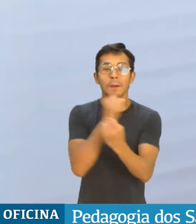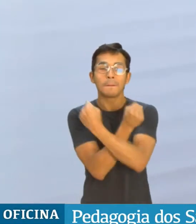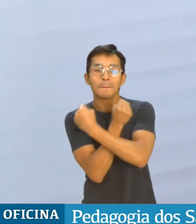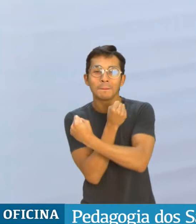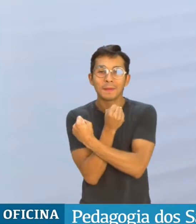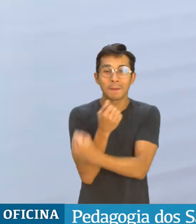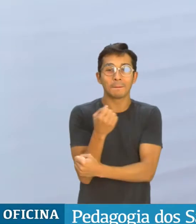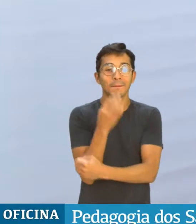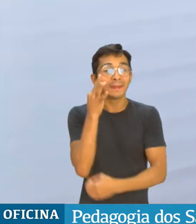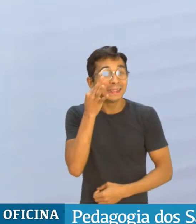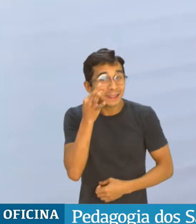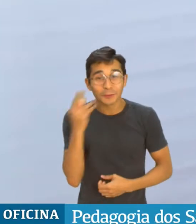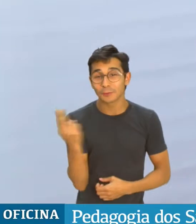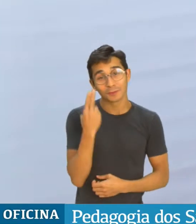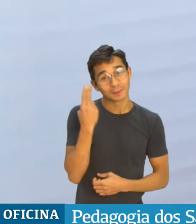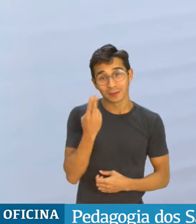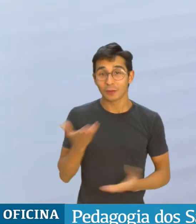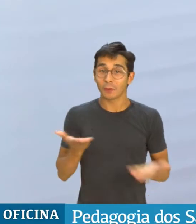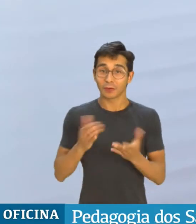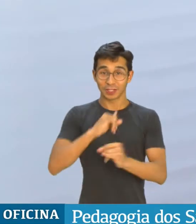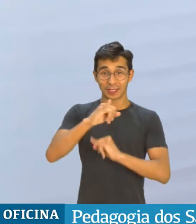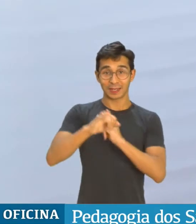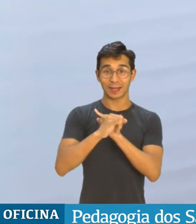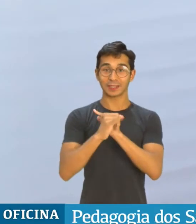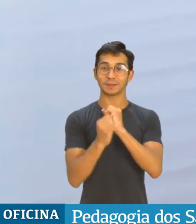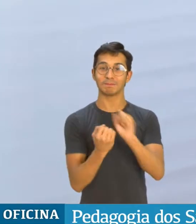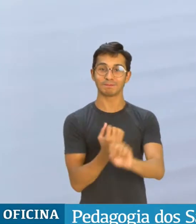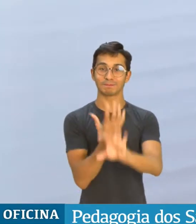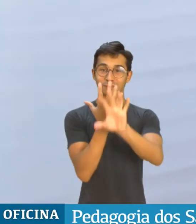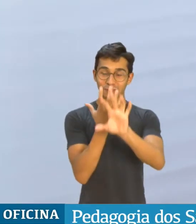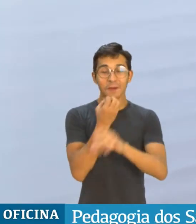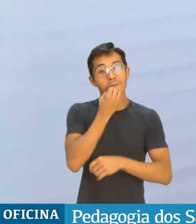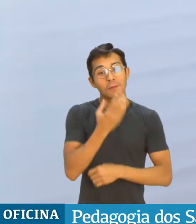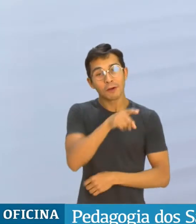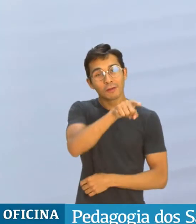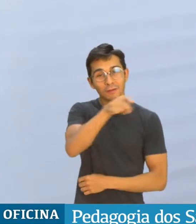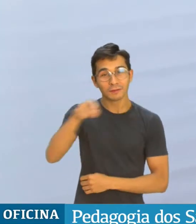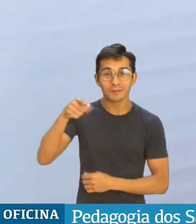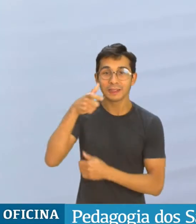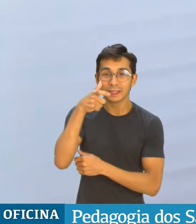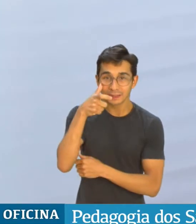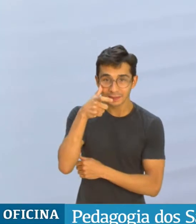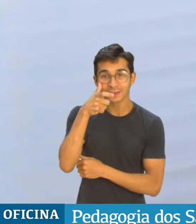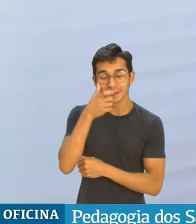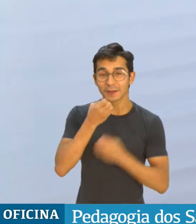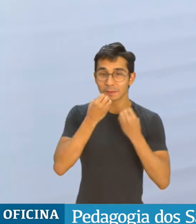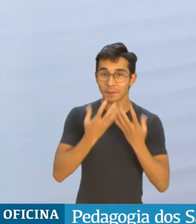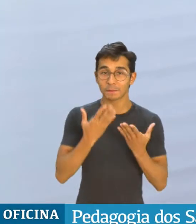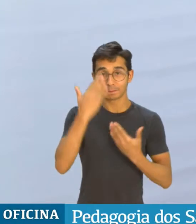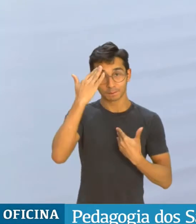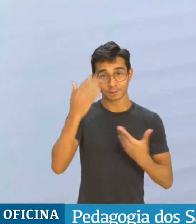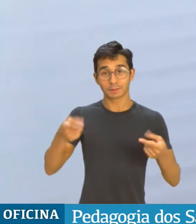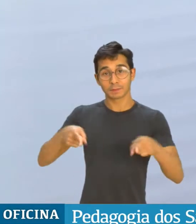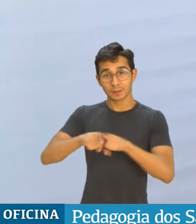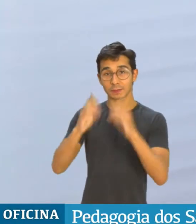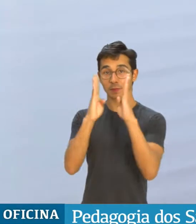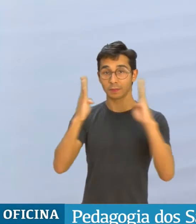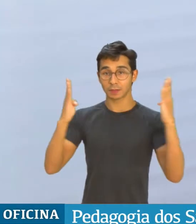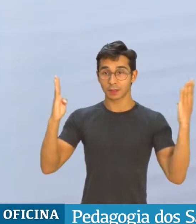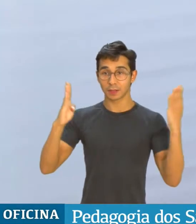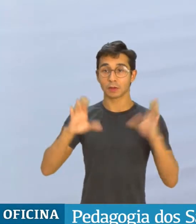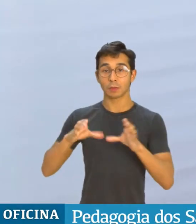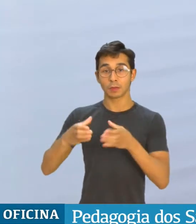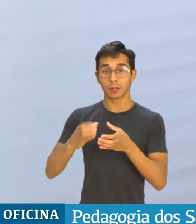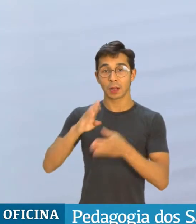ter a presença de vocês aqui hoje. Eu quero agradecer aos nossos parceiros do projeto da Biblioteca Comunitária de Barra